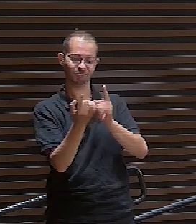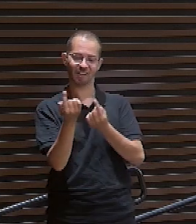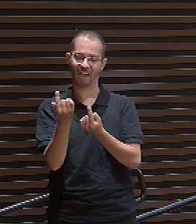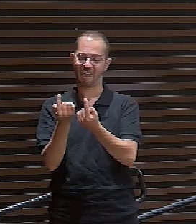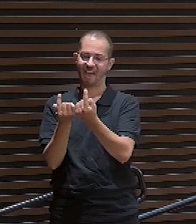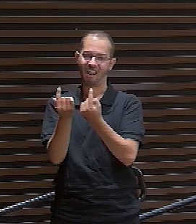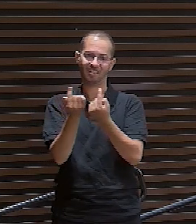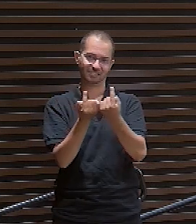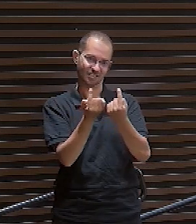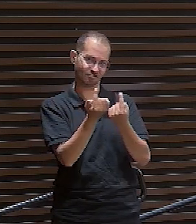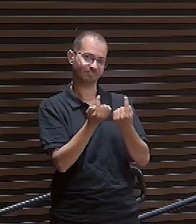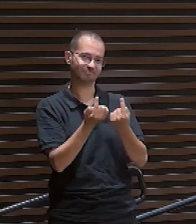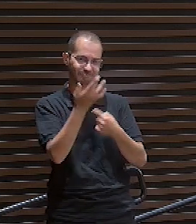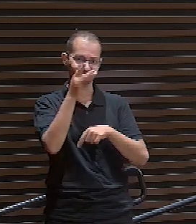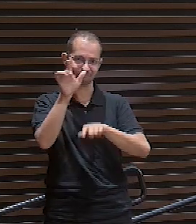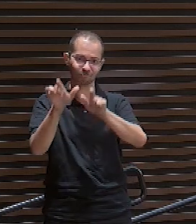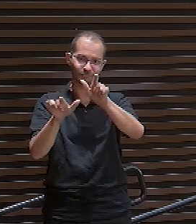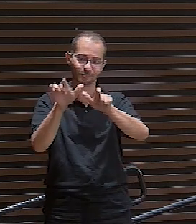da vida.